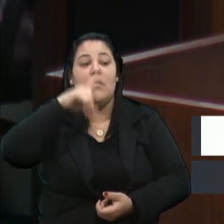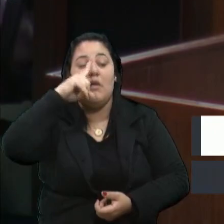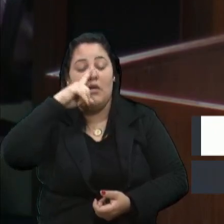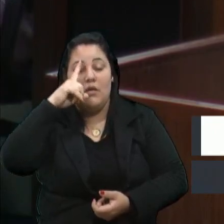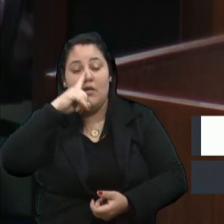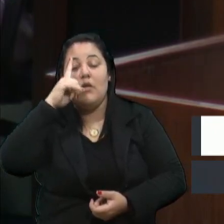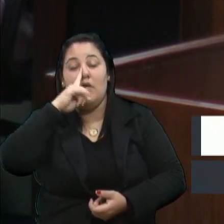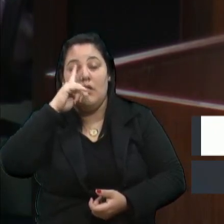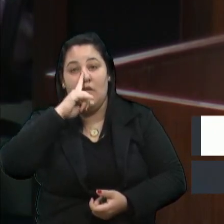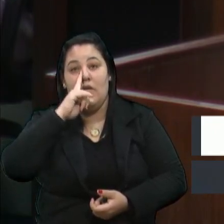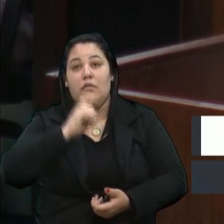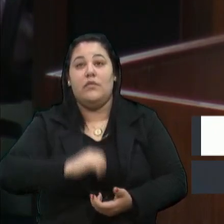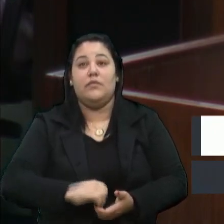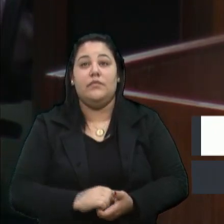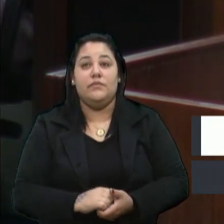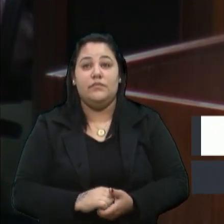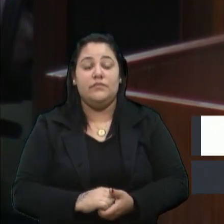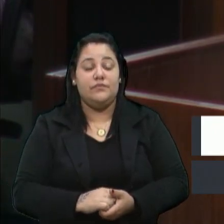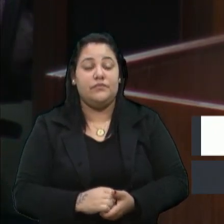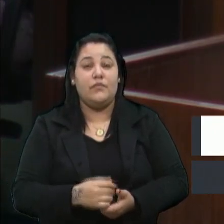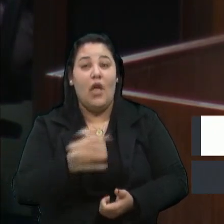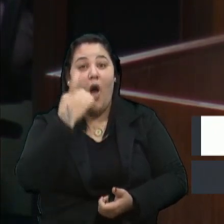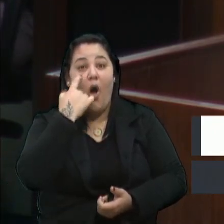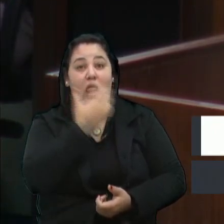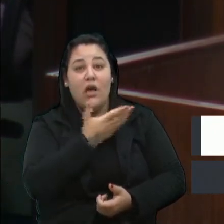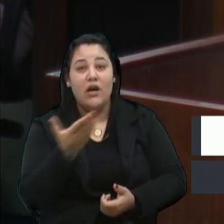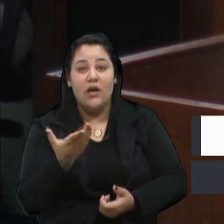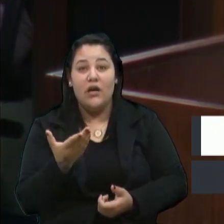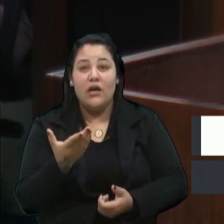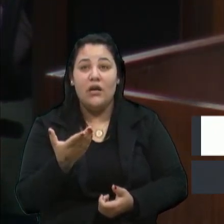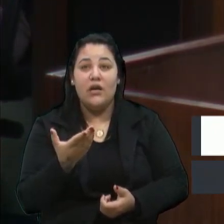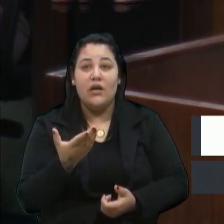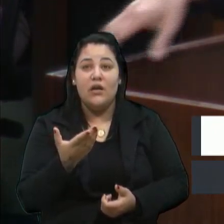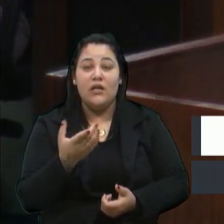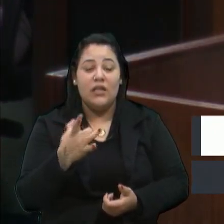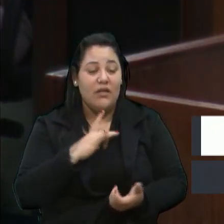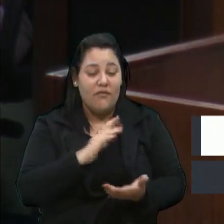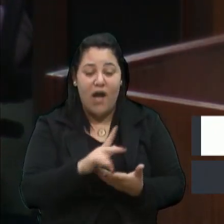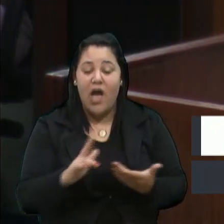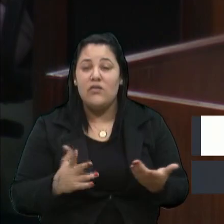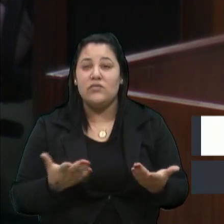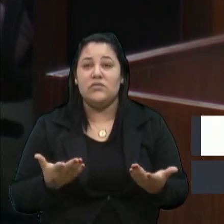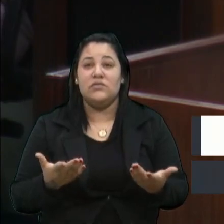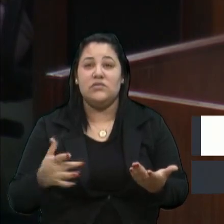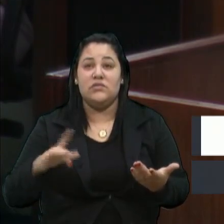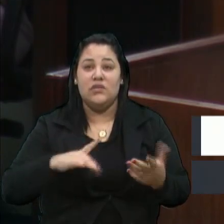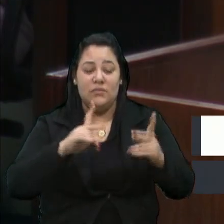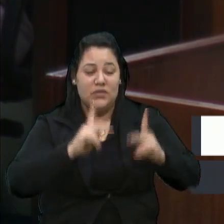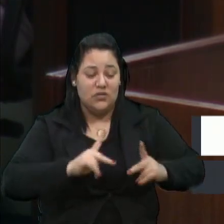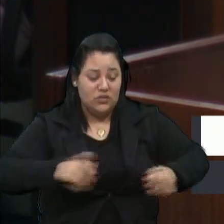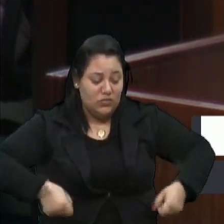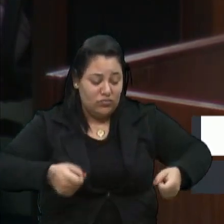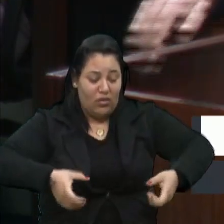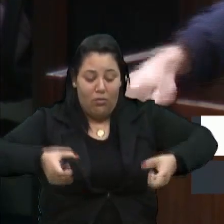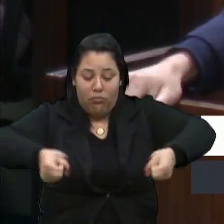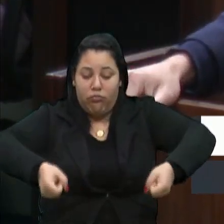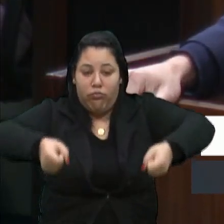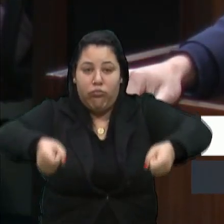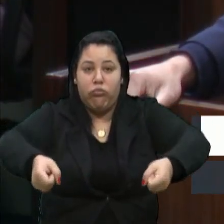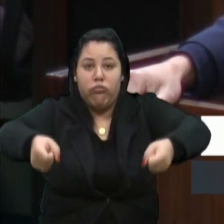ó eu cito olha se vocês forem lá é vários tem pessoas lá com andad ouro pessoas com cadeira de